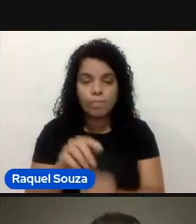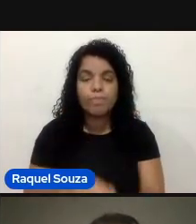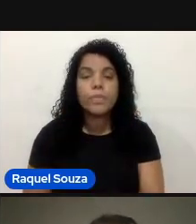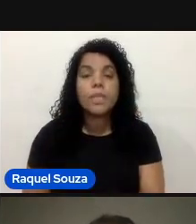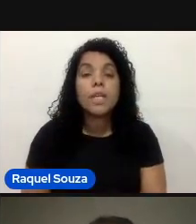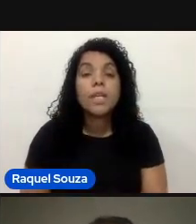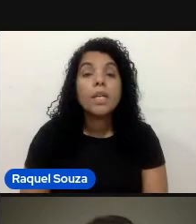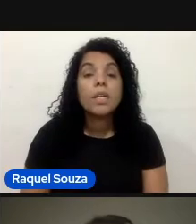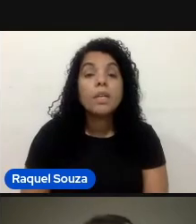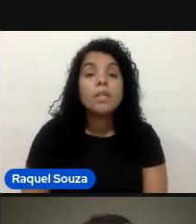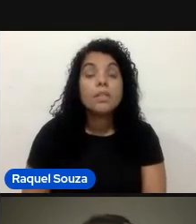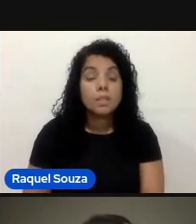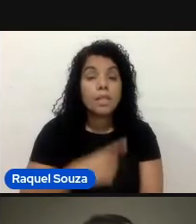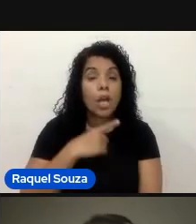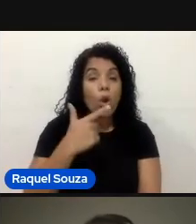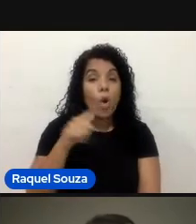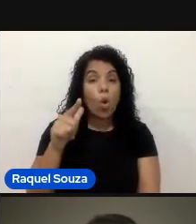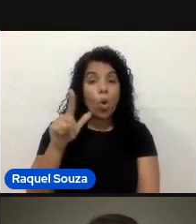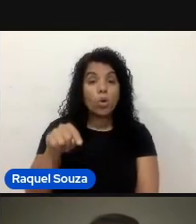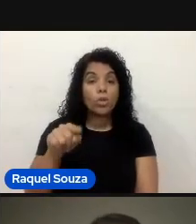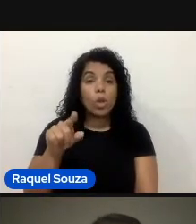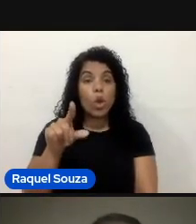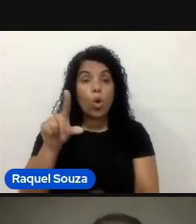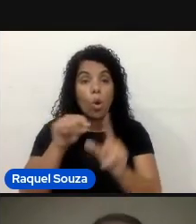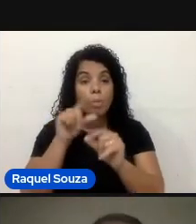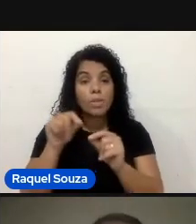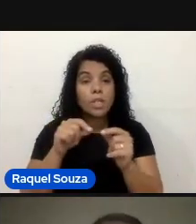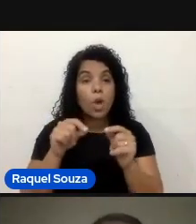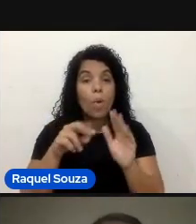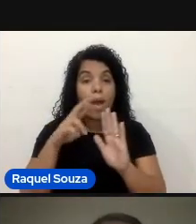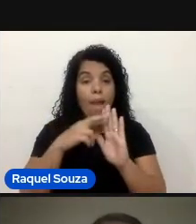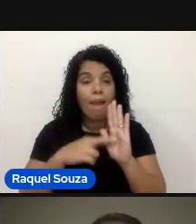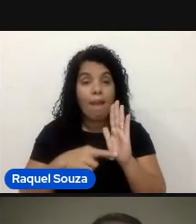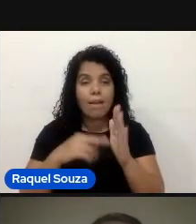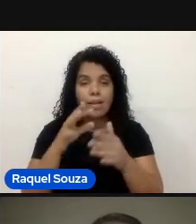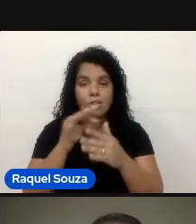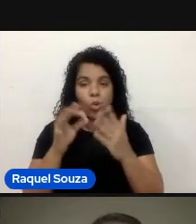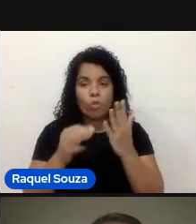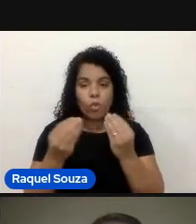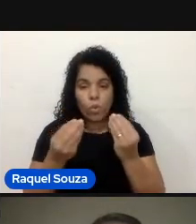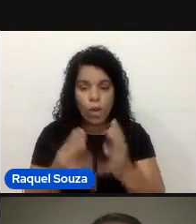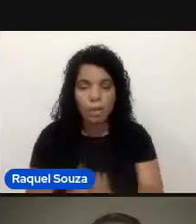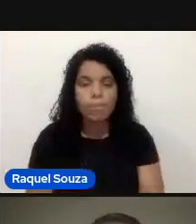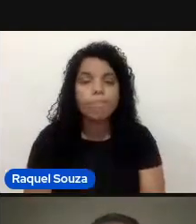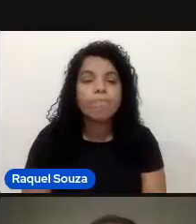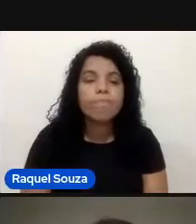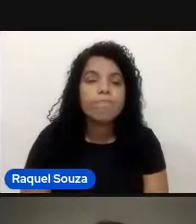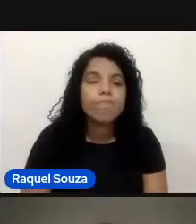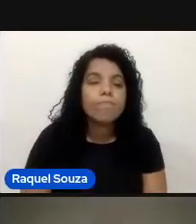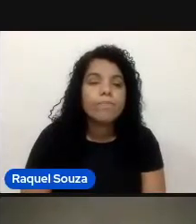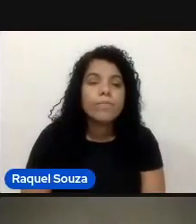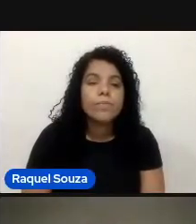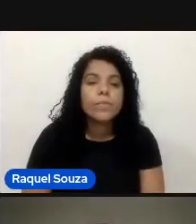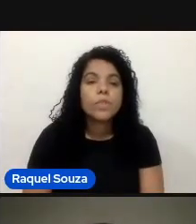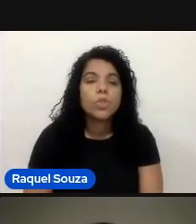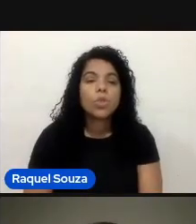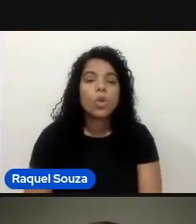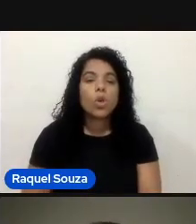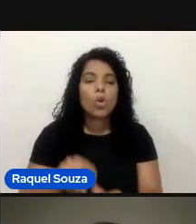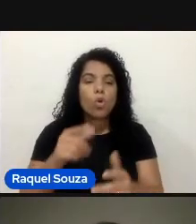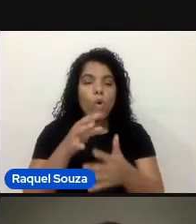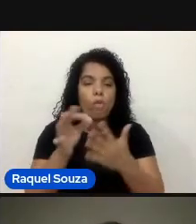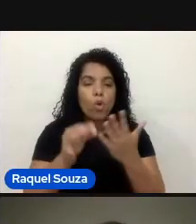tem uma outra opção também de configurar regras. Por exemplo, você tem opções de configurar regras específicas